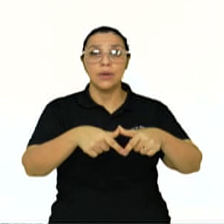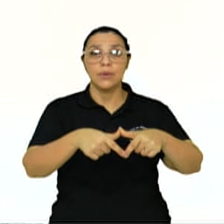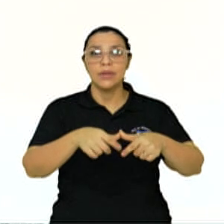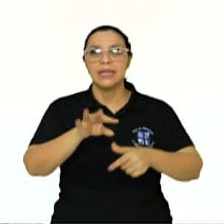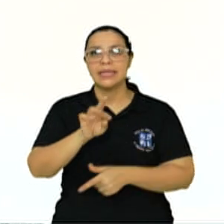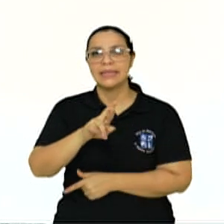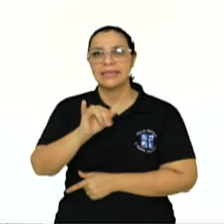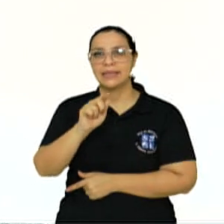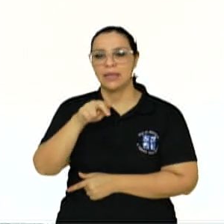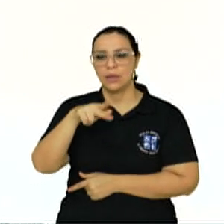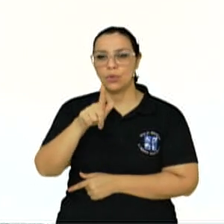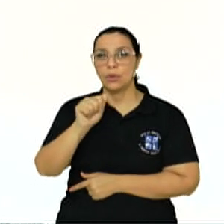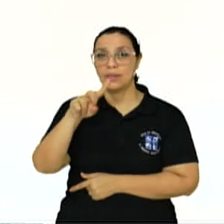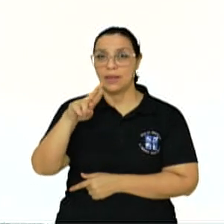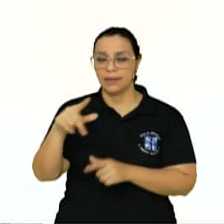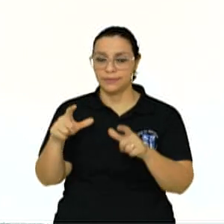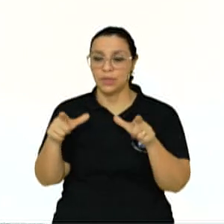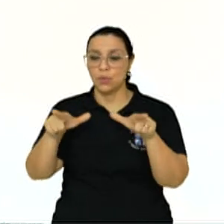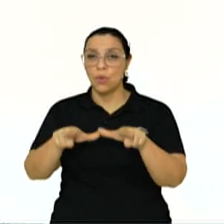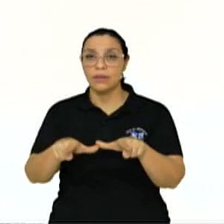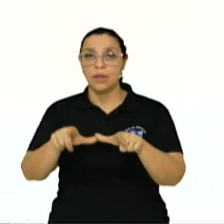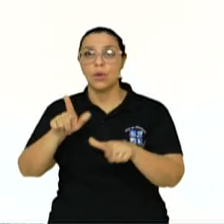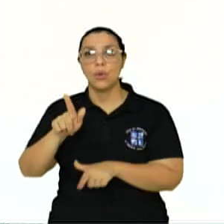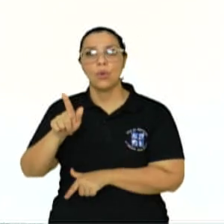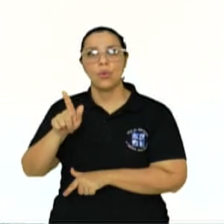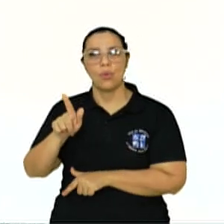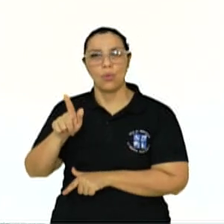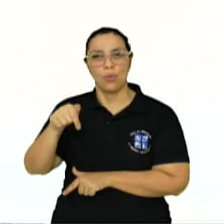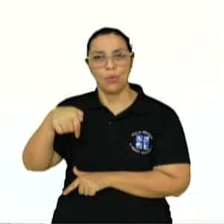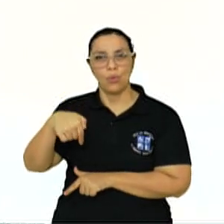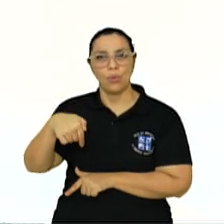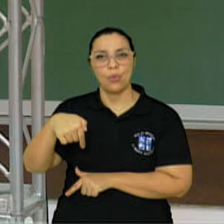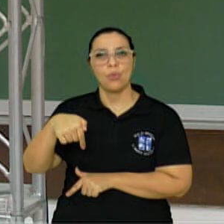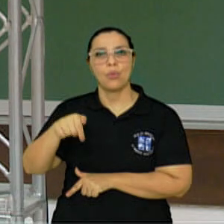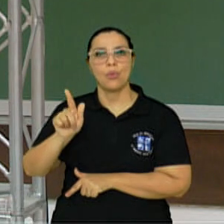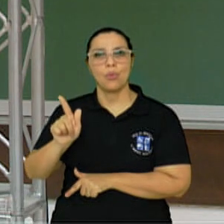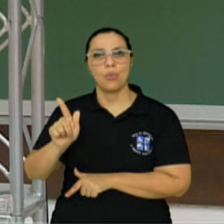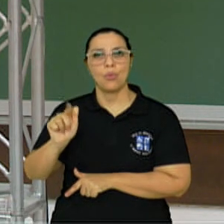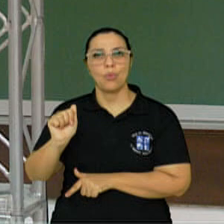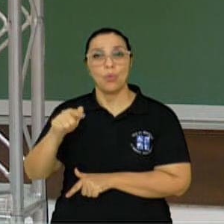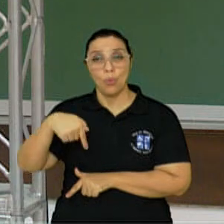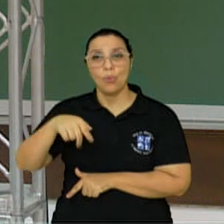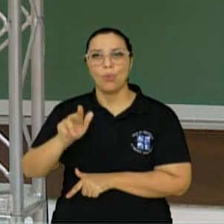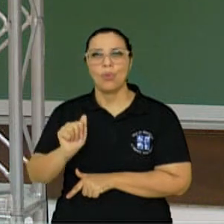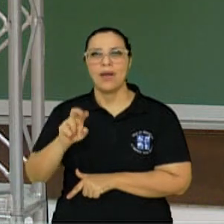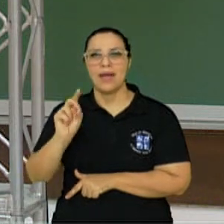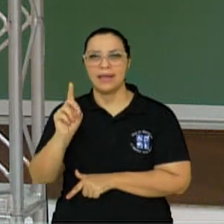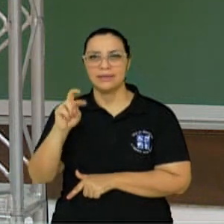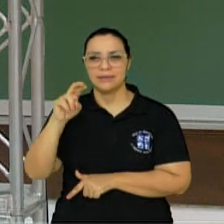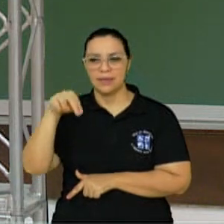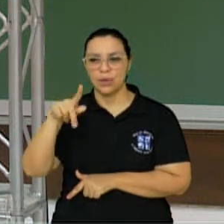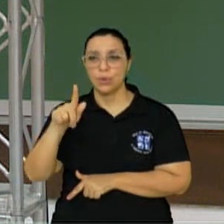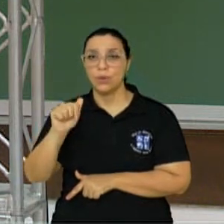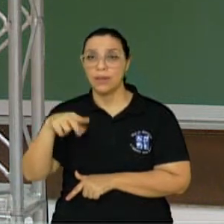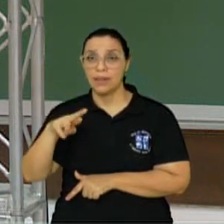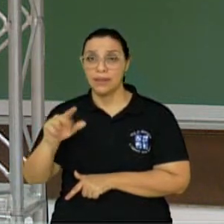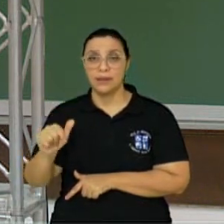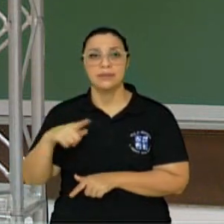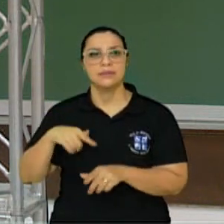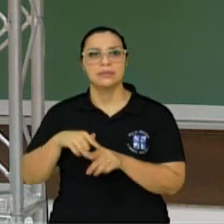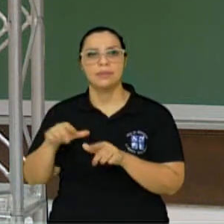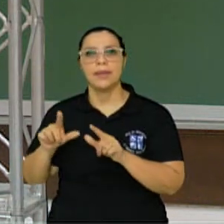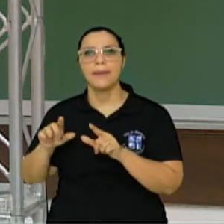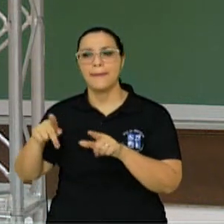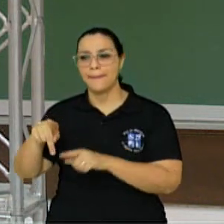ela é pirâmide triangular. Se ela tem um quadrado, ela é uma pirâmide quadrangular. Se ela tem um pentágono na base, é